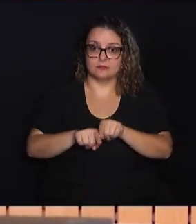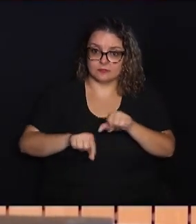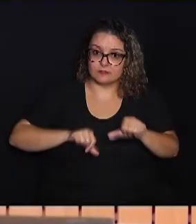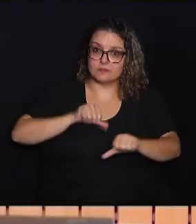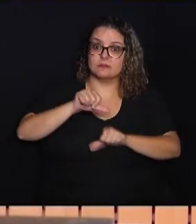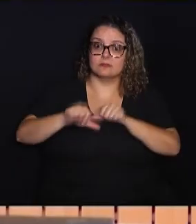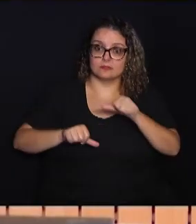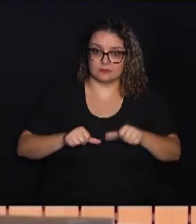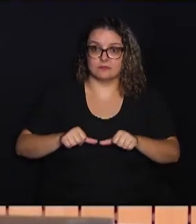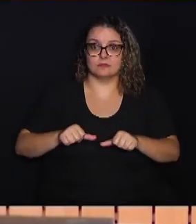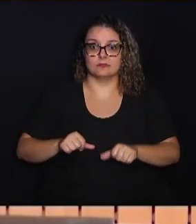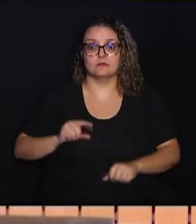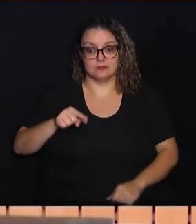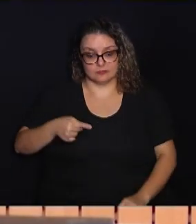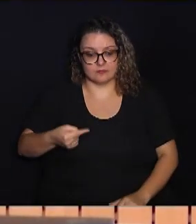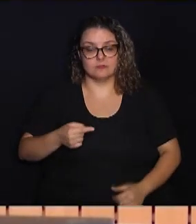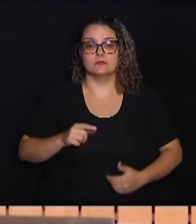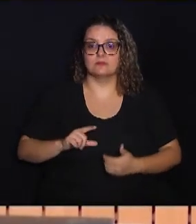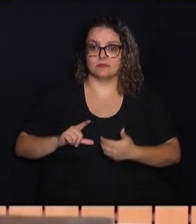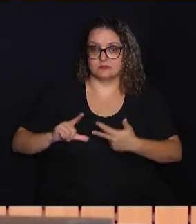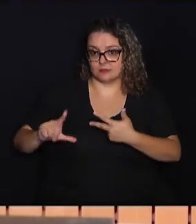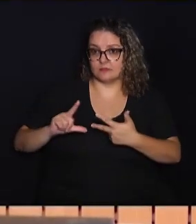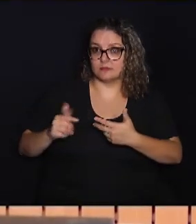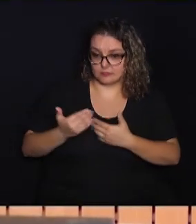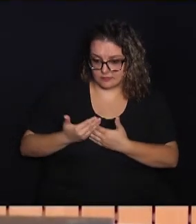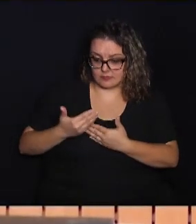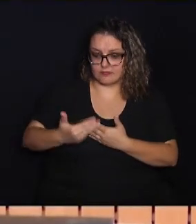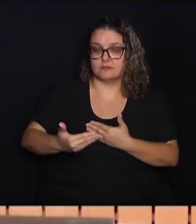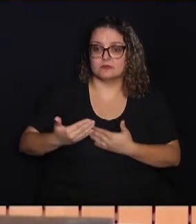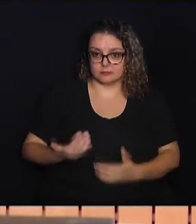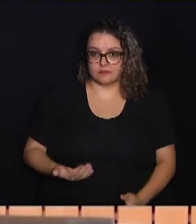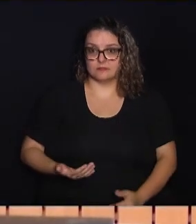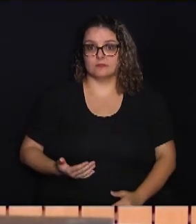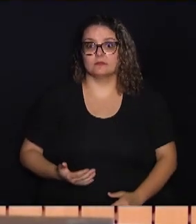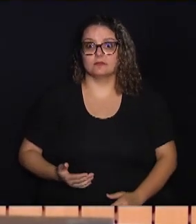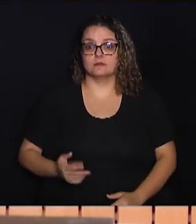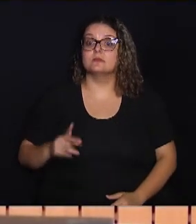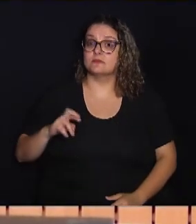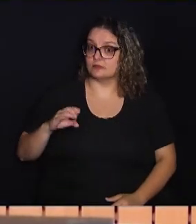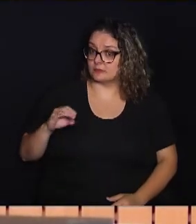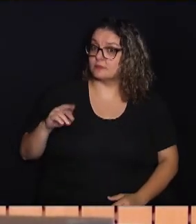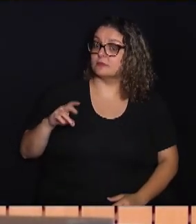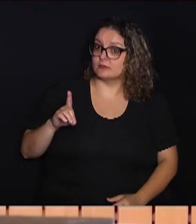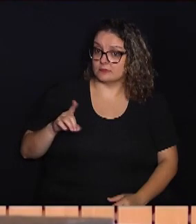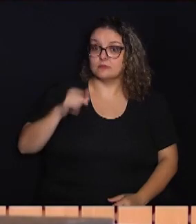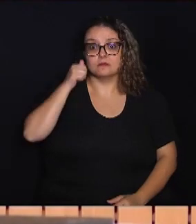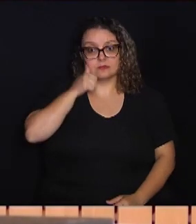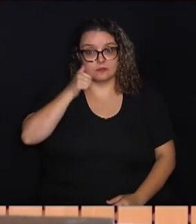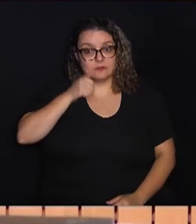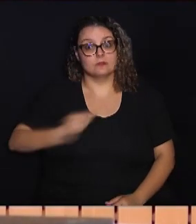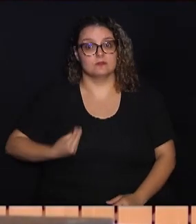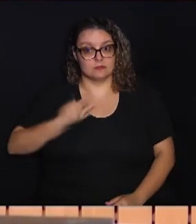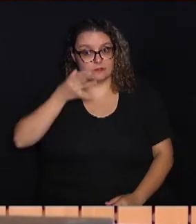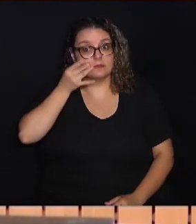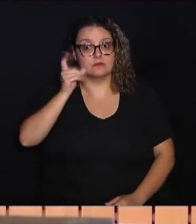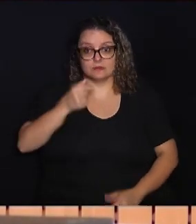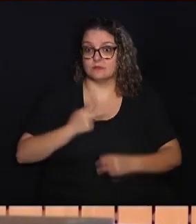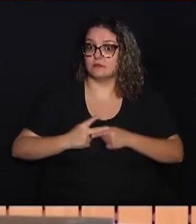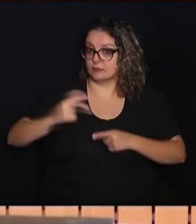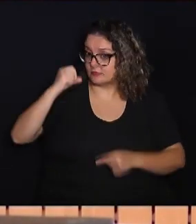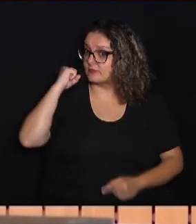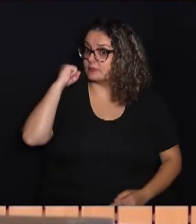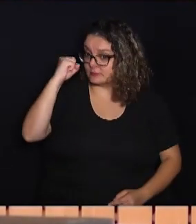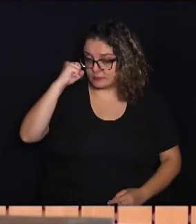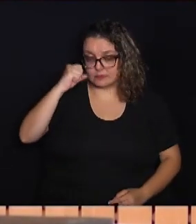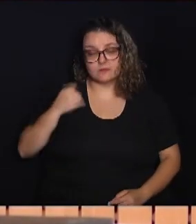aqui essa próxima legislatura na legislatura com recorde de mulheres presentes O que é uma conquista